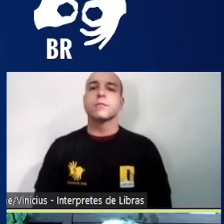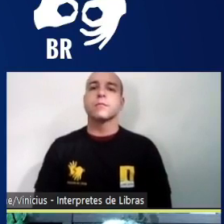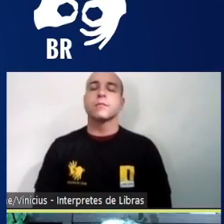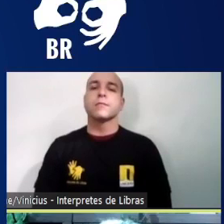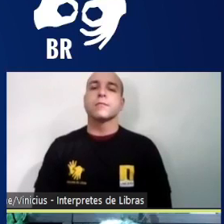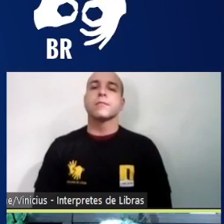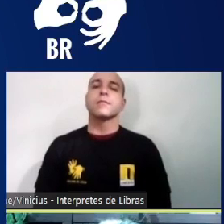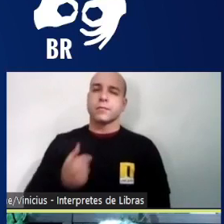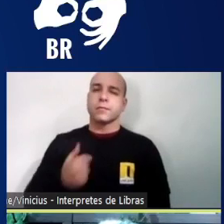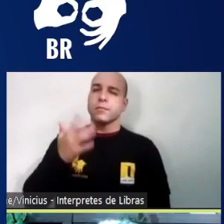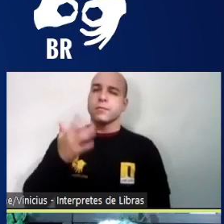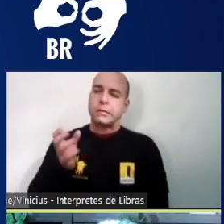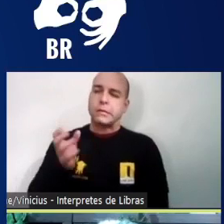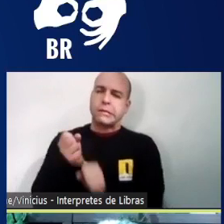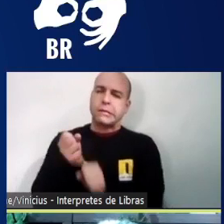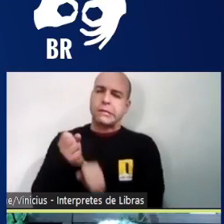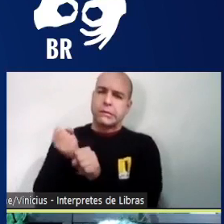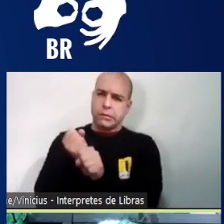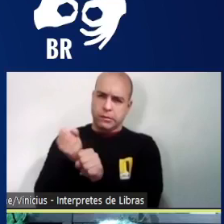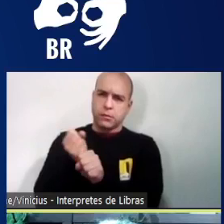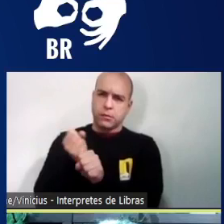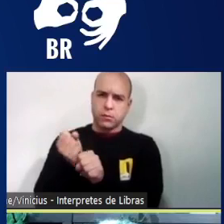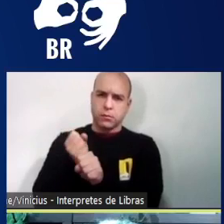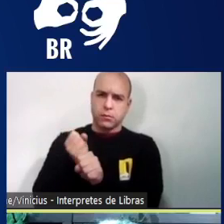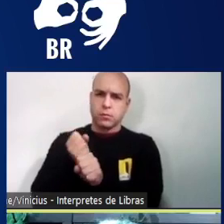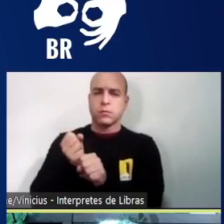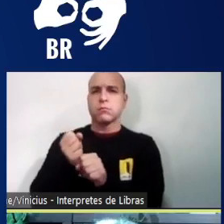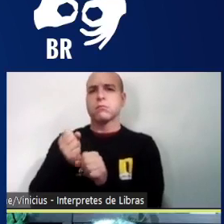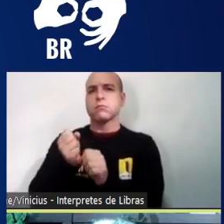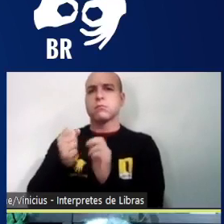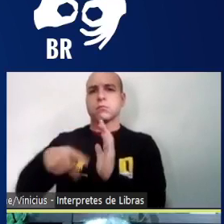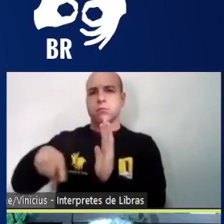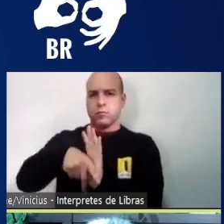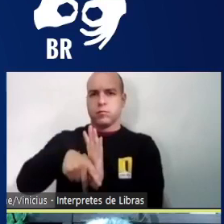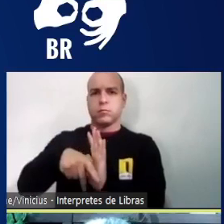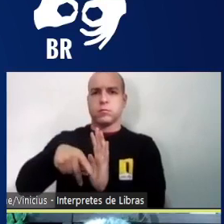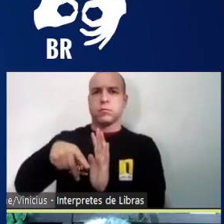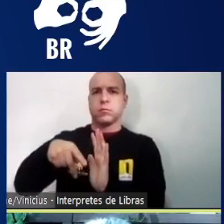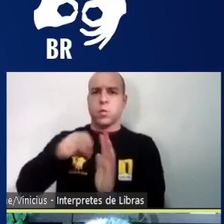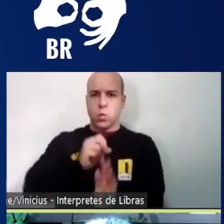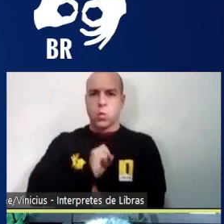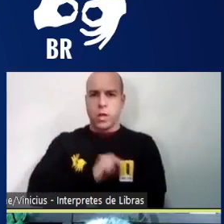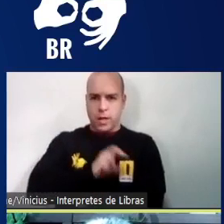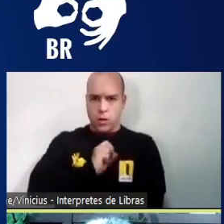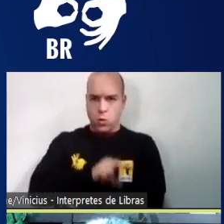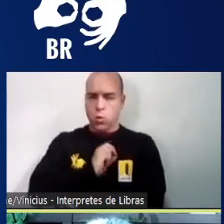percebi que não dava mais para continuar